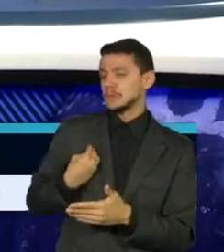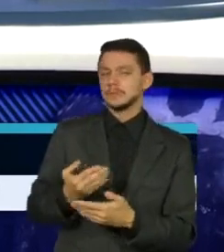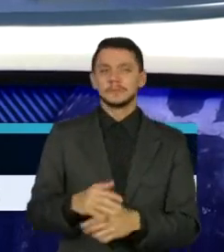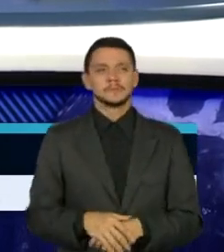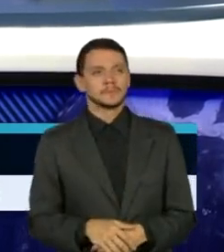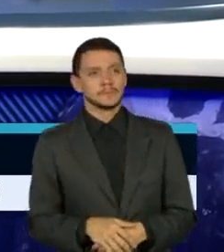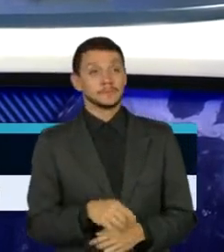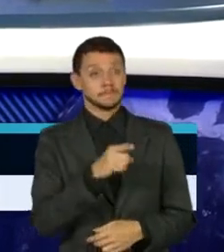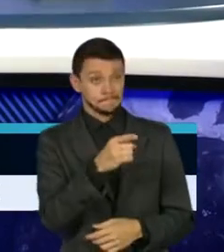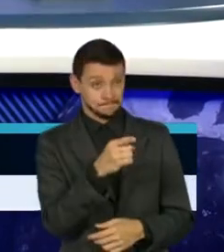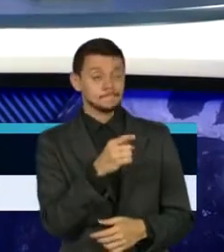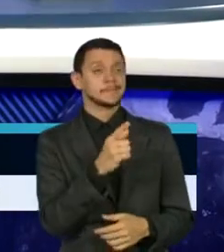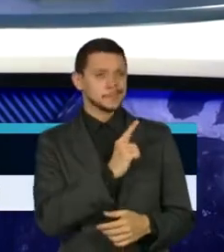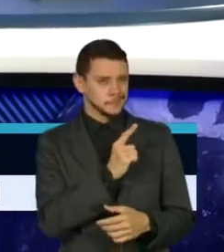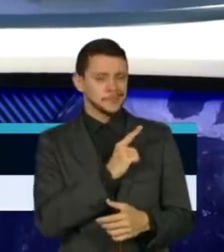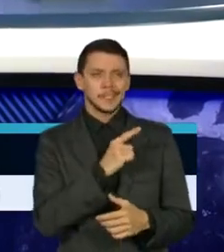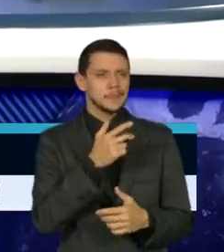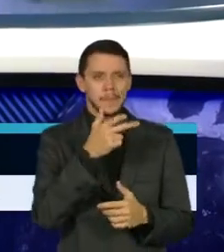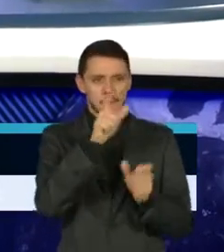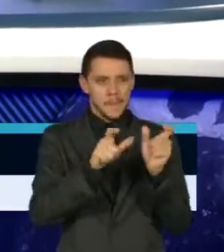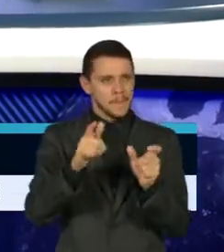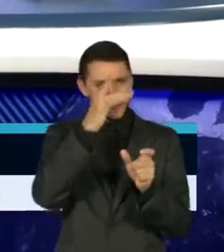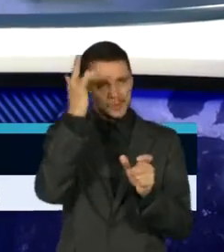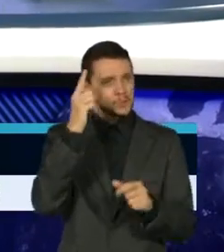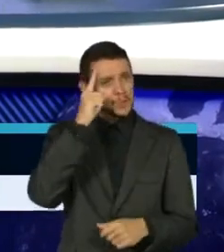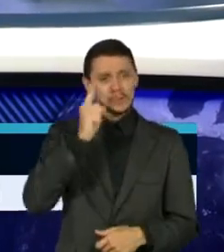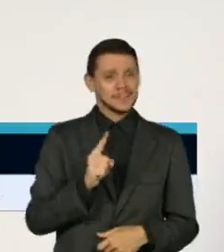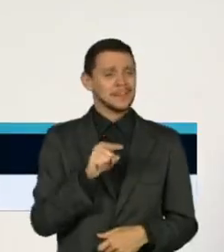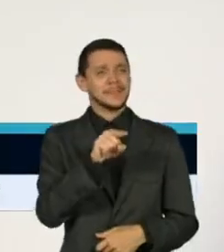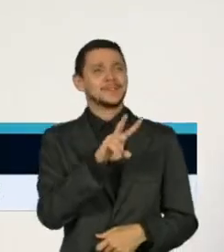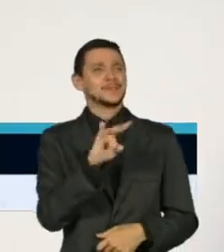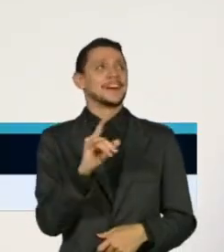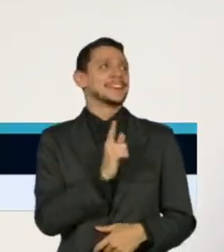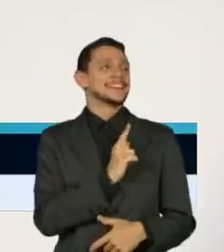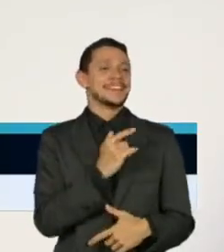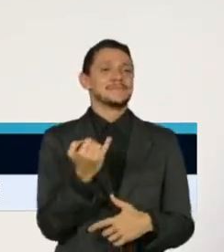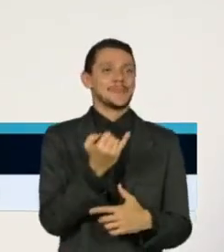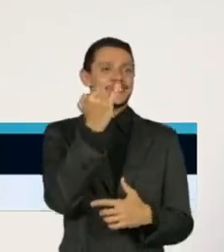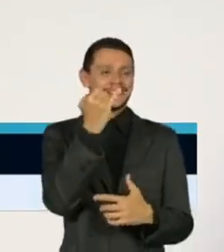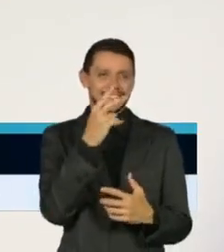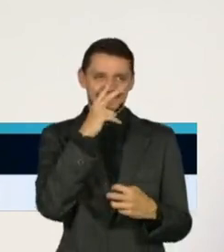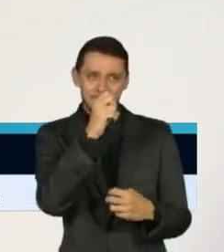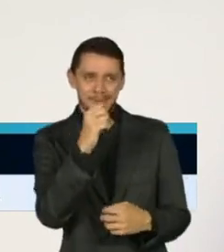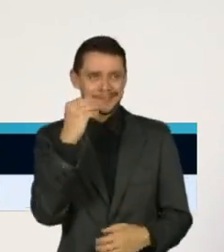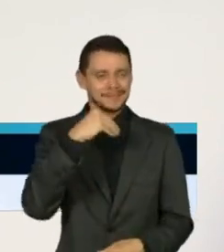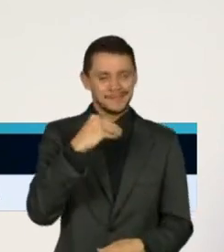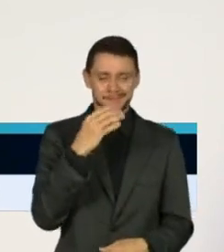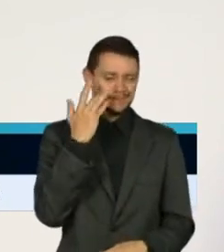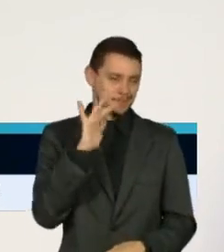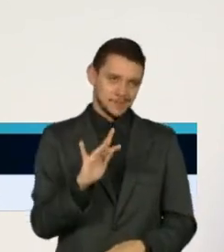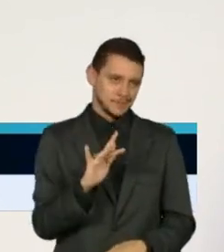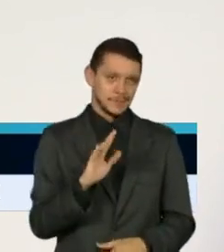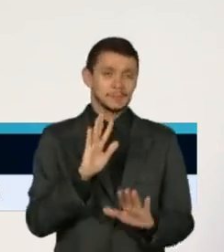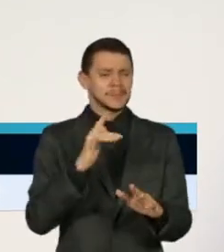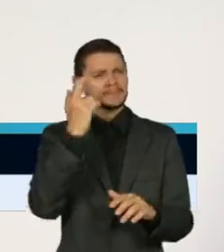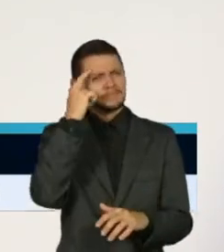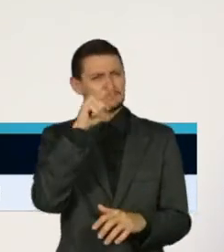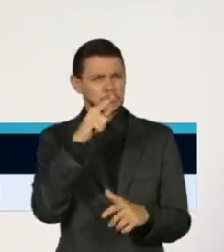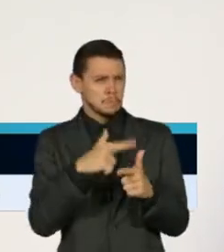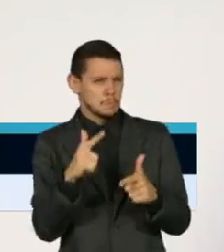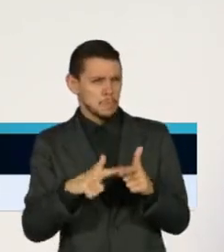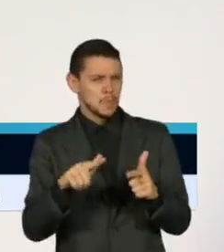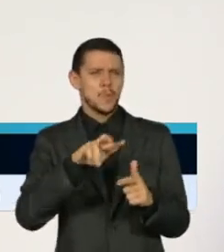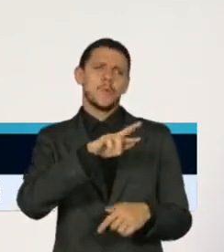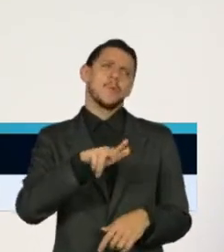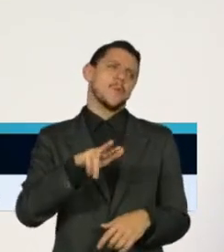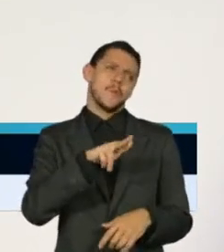peso de que ninguém sabe exatamente o tamanho do peso que isso vai ter, né? Agora, eu não acho isso um problema, assim,